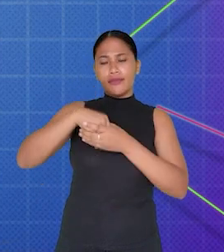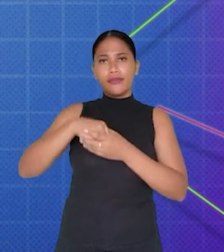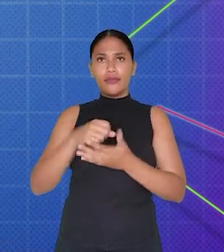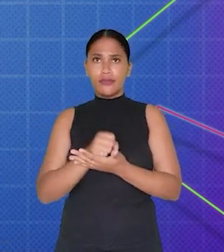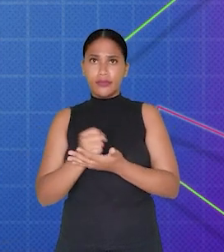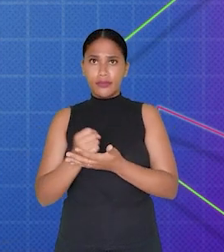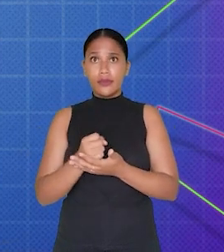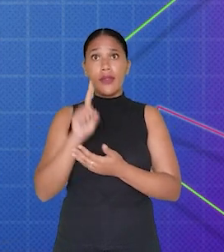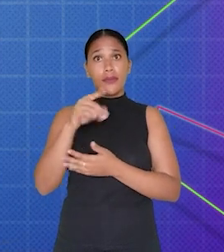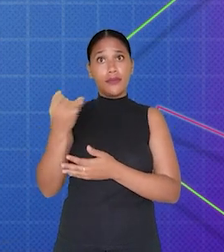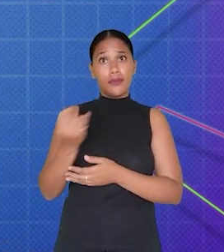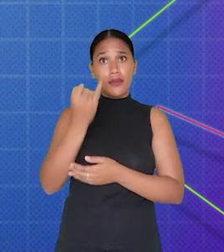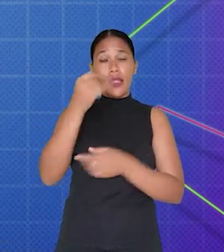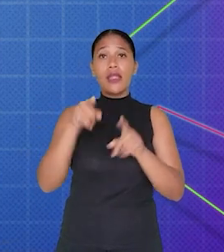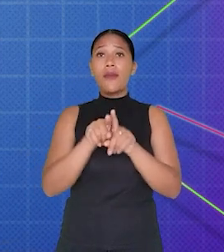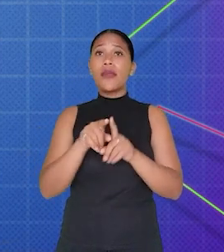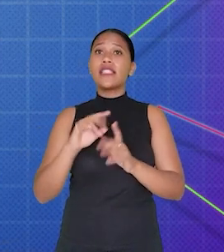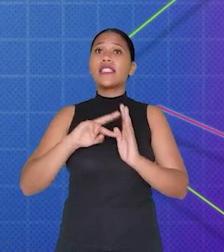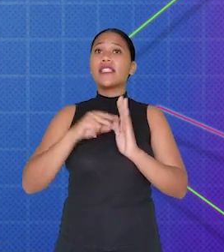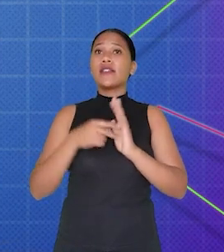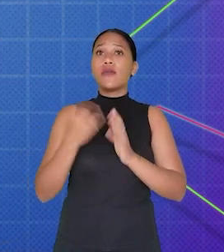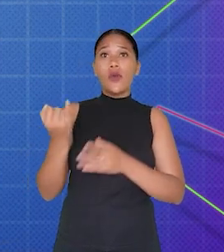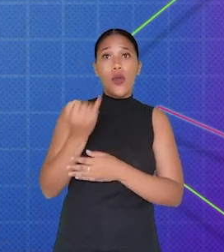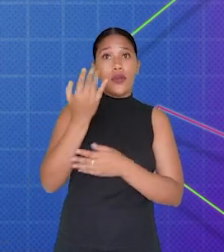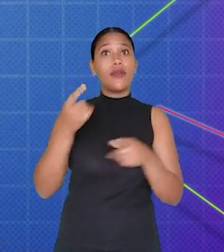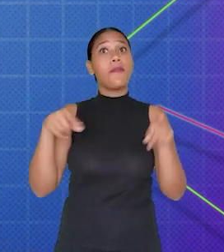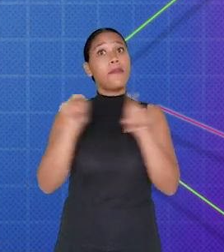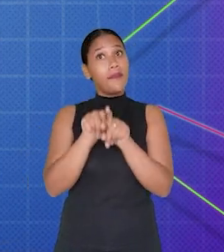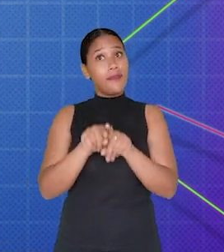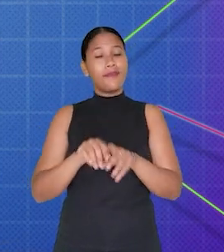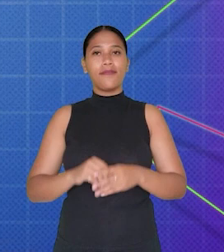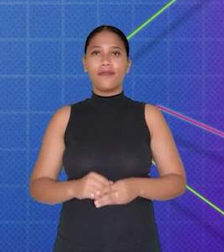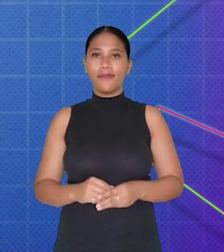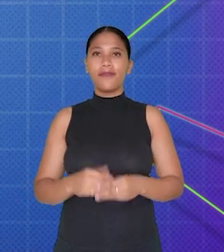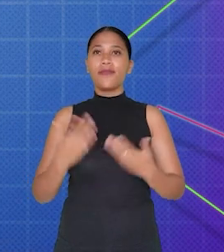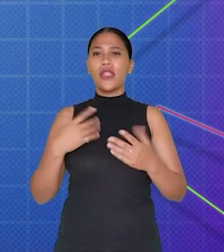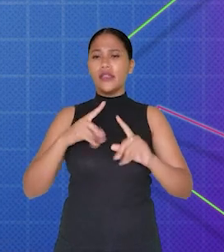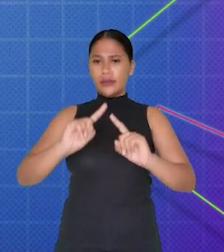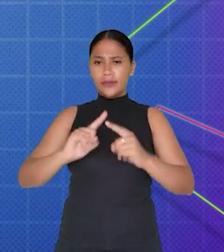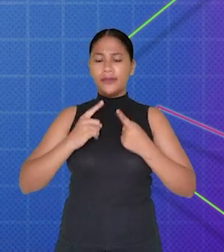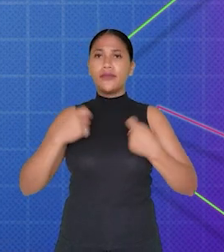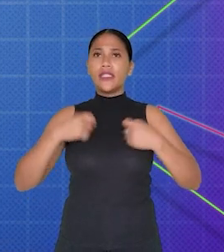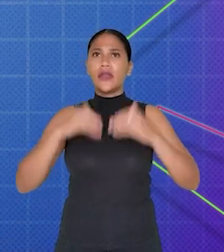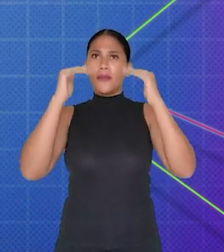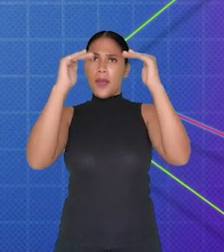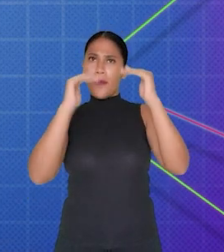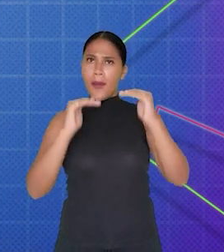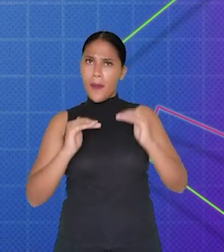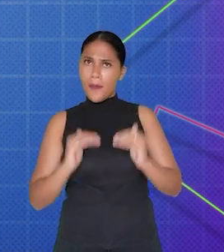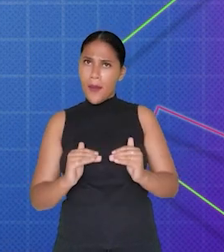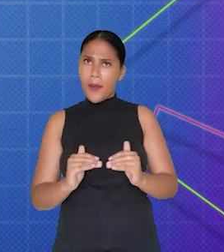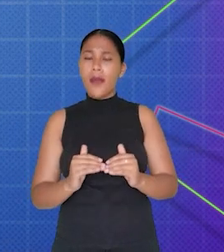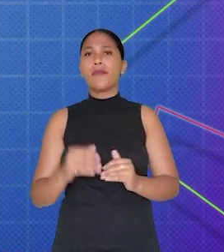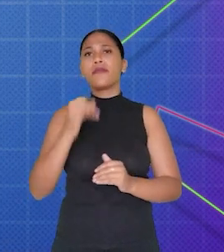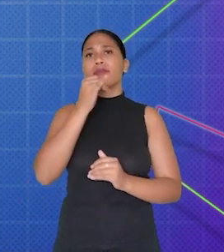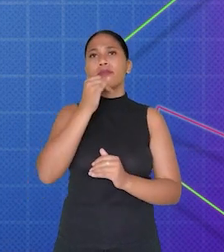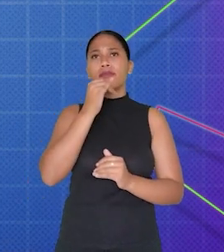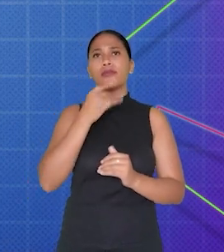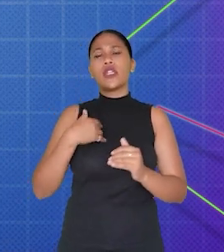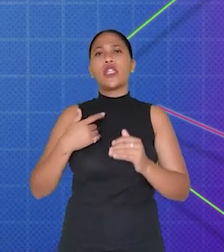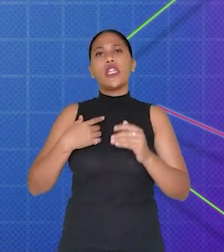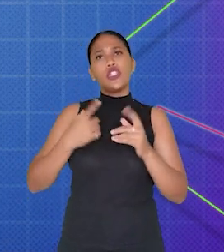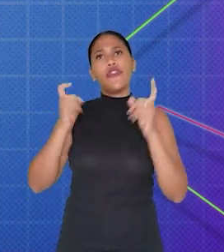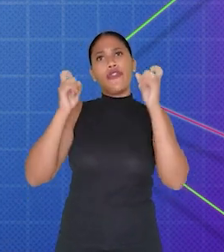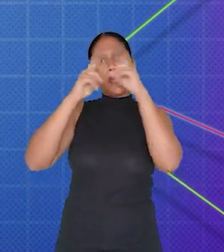do jogo, para que sejam relevantes e significativos para os jogadores. Além disso, os desafios devem ser escalonados ao longo do jogo, com